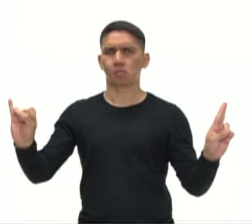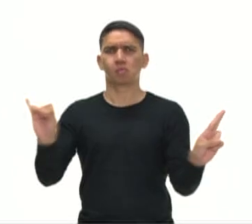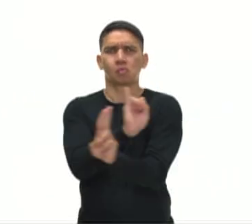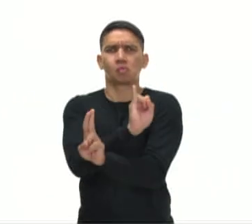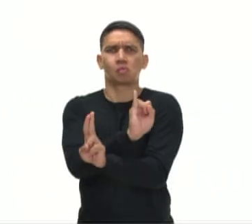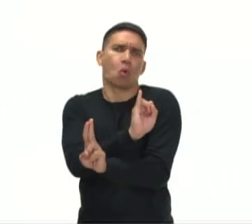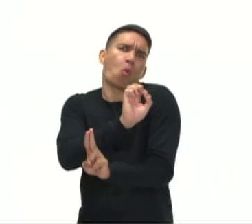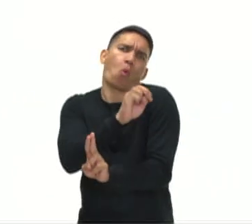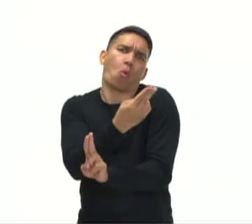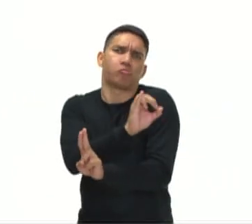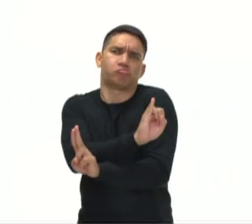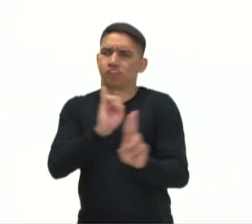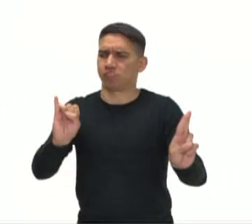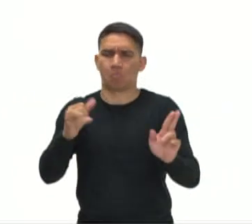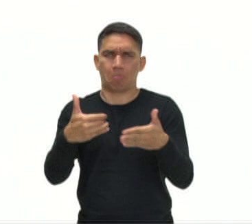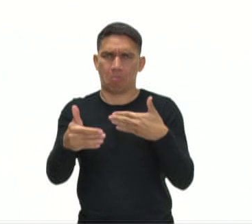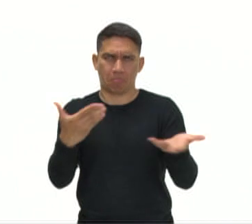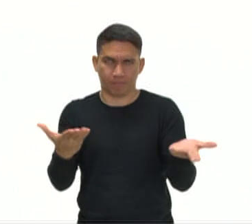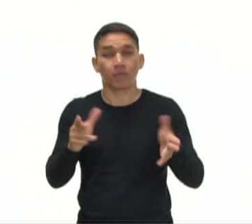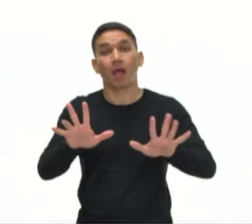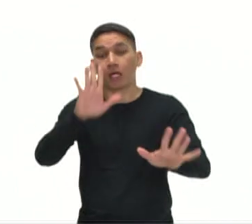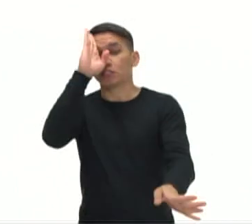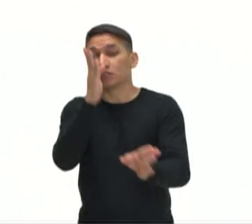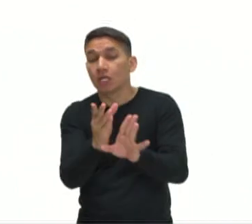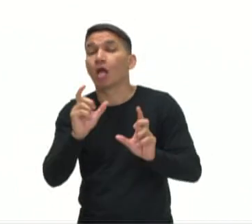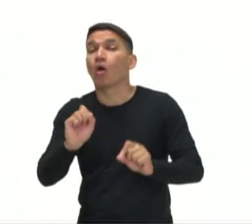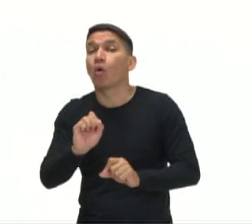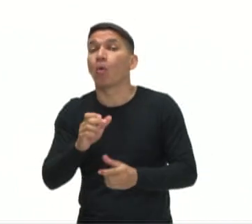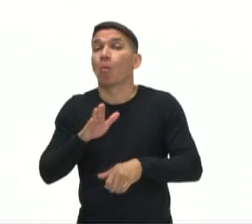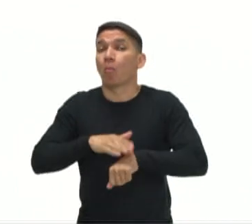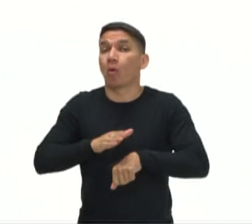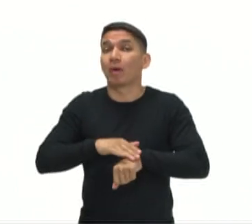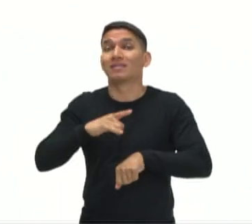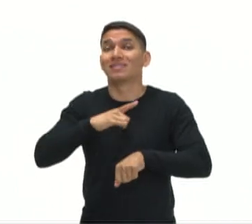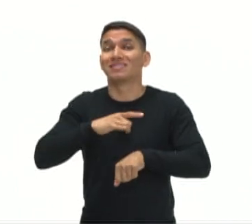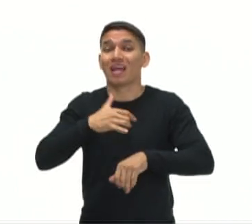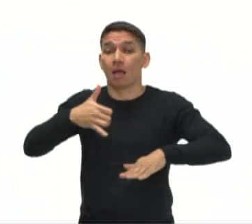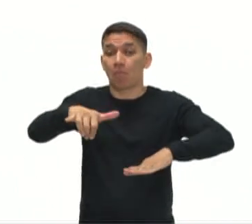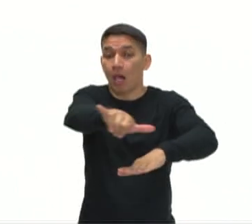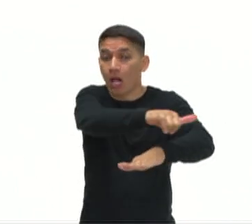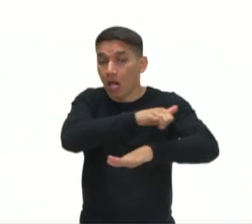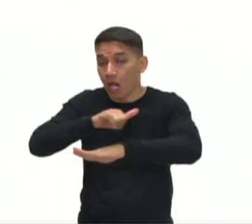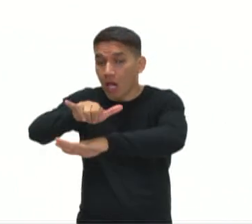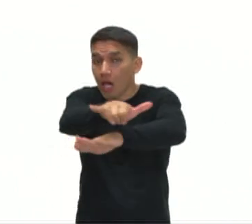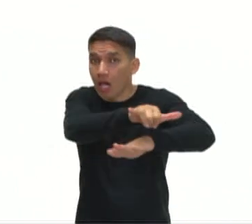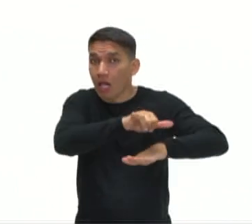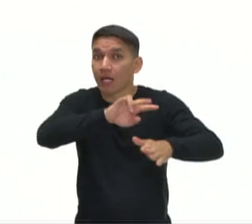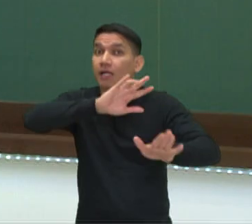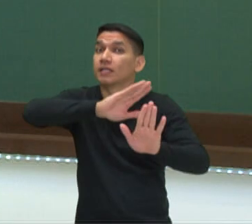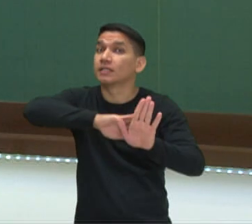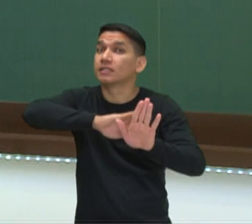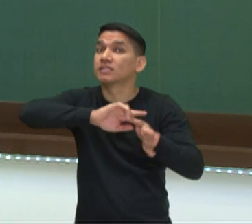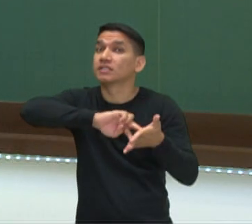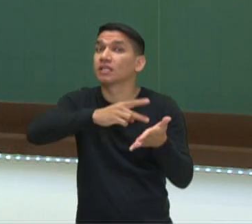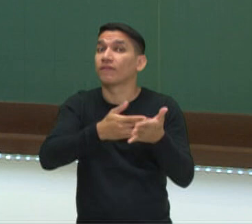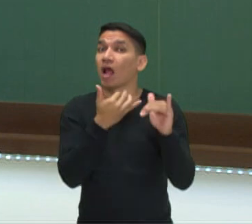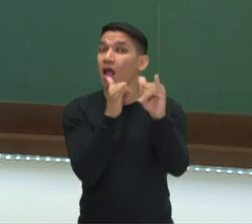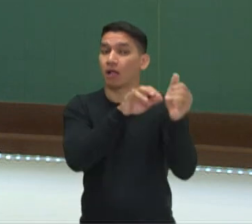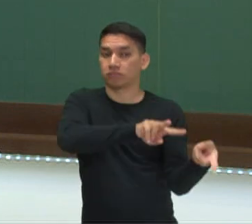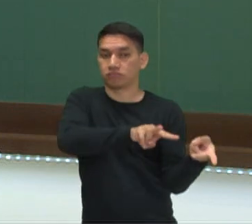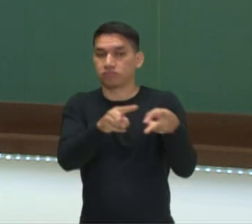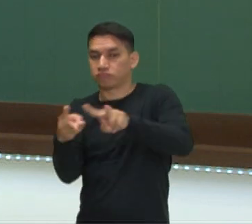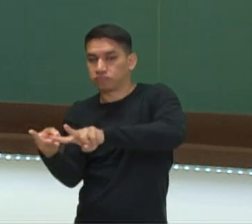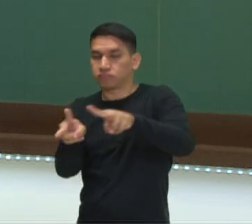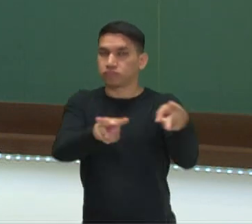Devemos identificar que quando há passagem de corrente elétrica, ocorre transferência de energia elétrica, né?